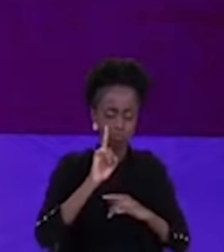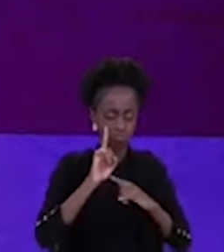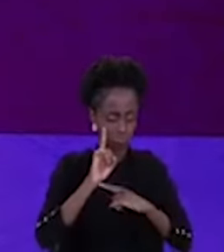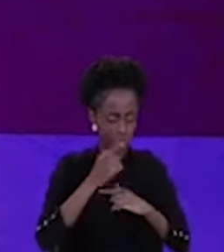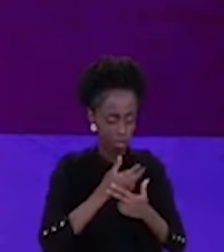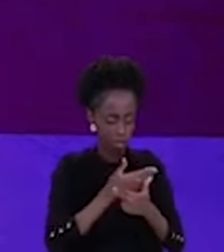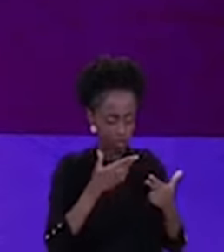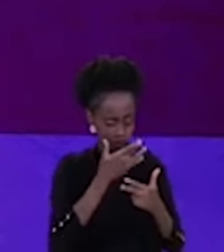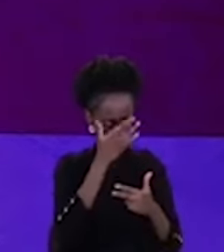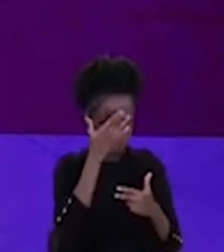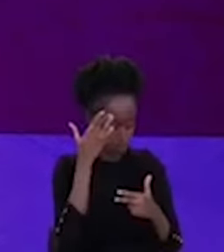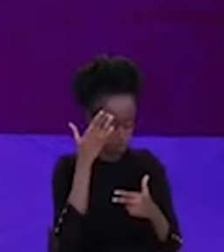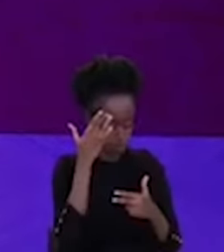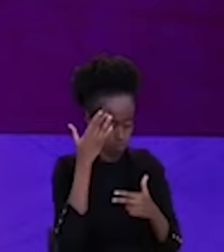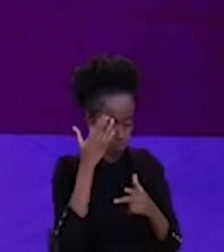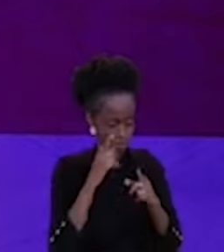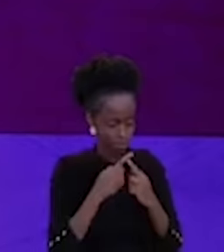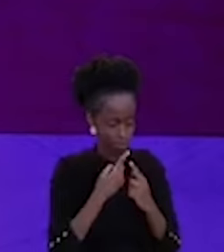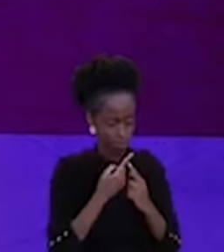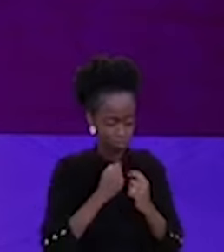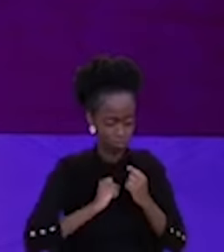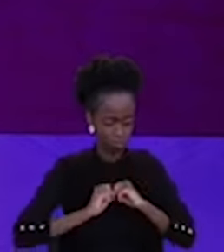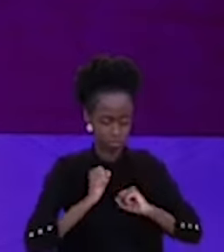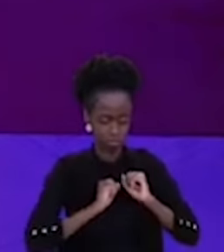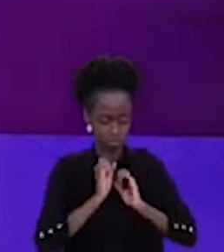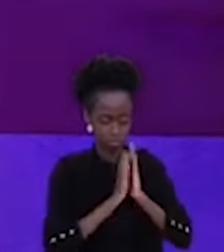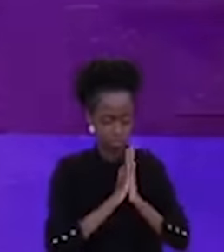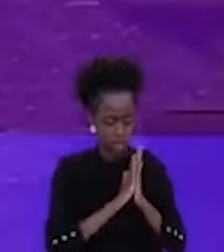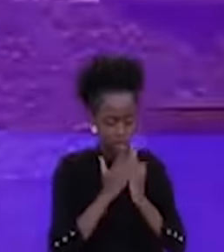pessoas, ansiedades, sonhos.